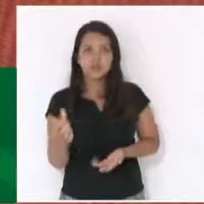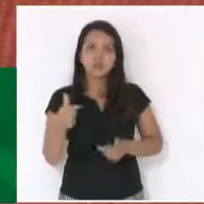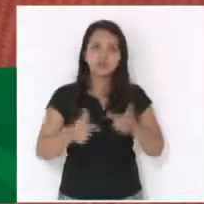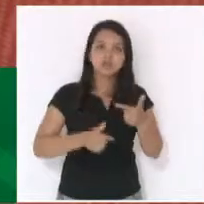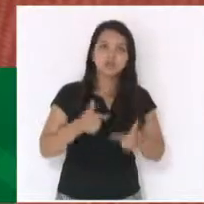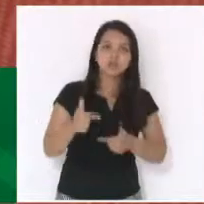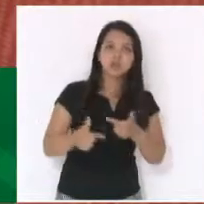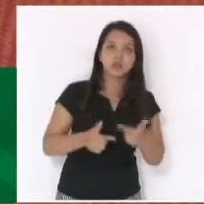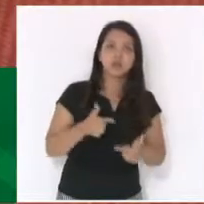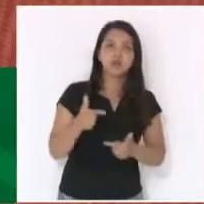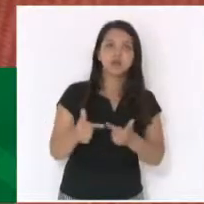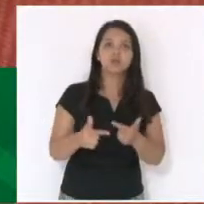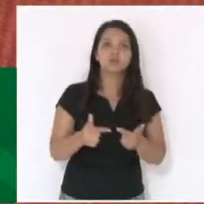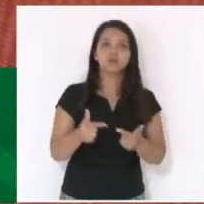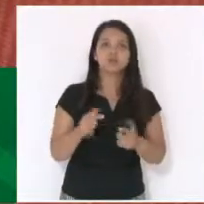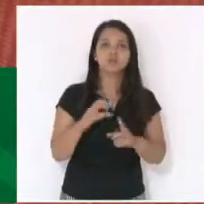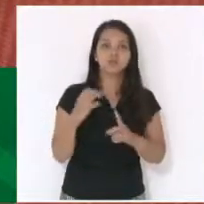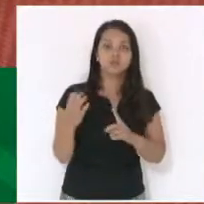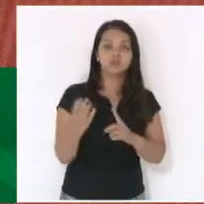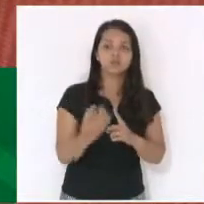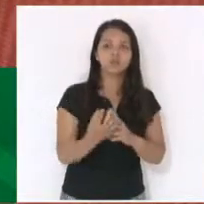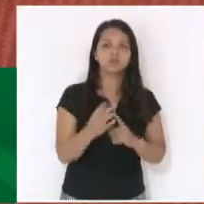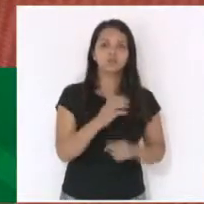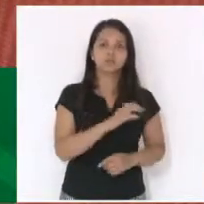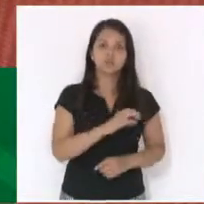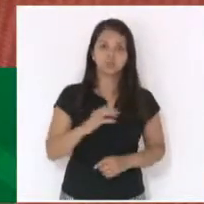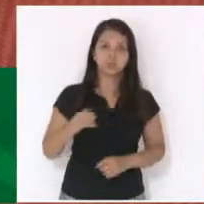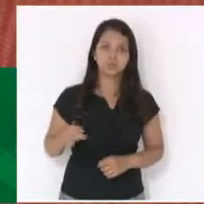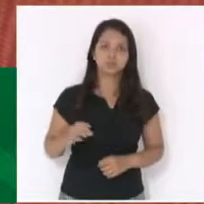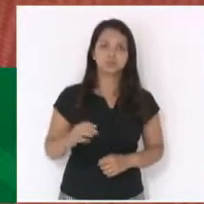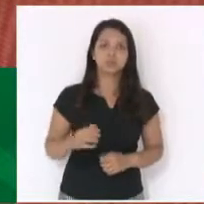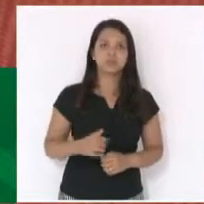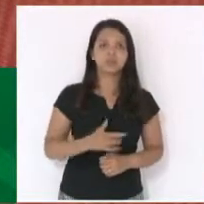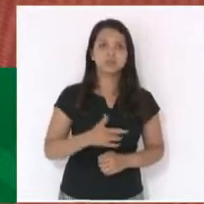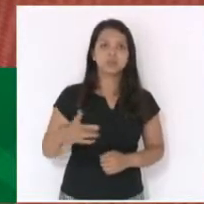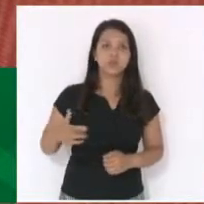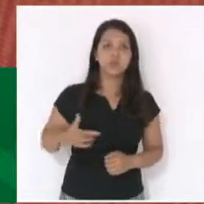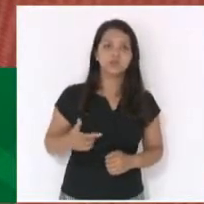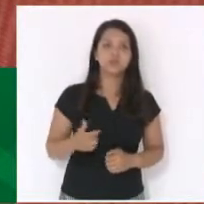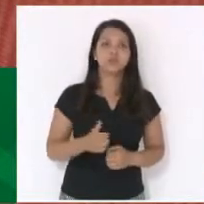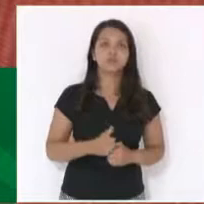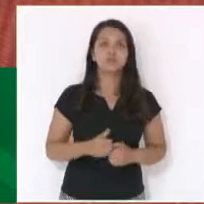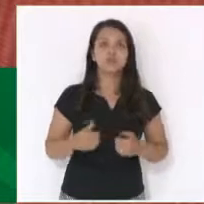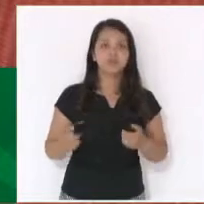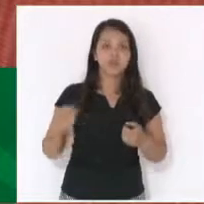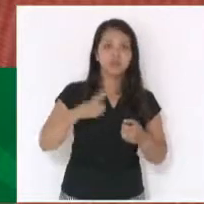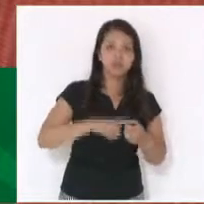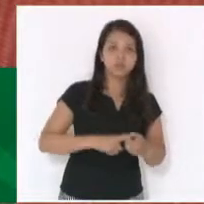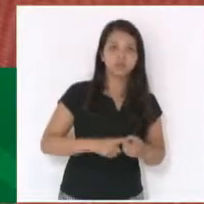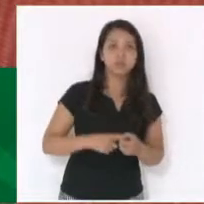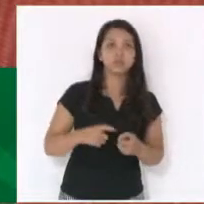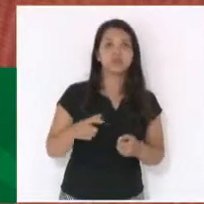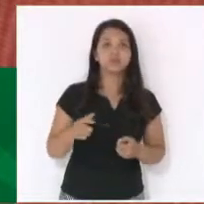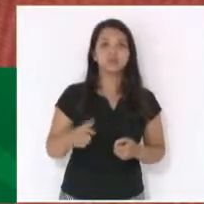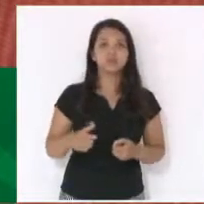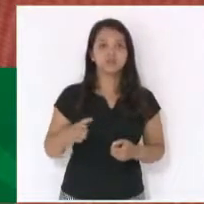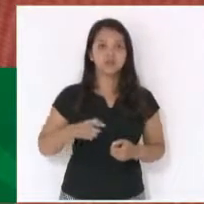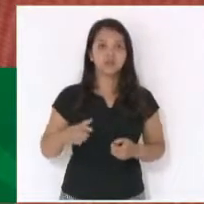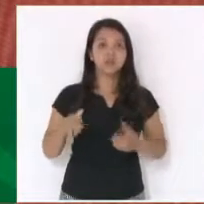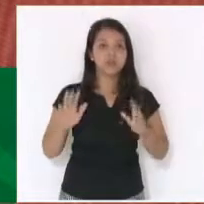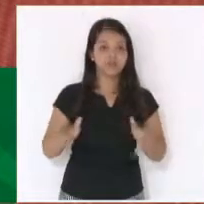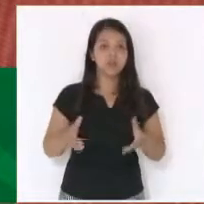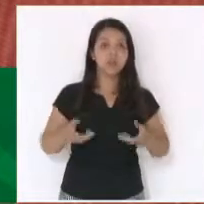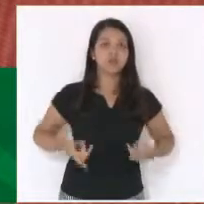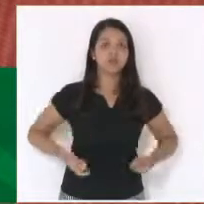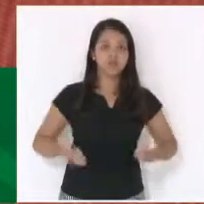conversa da saúde e da educação vai voltar para os seus cargos já é despesa do governo não